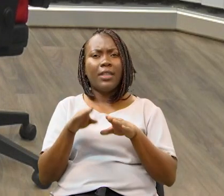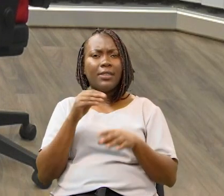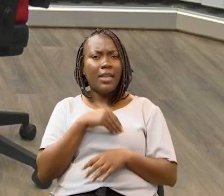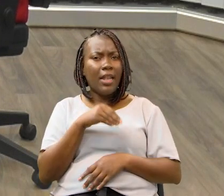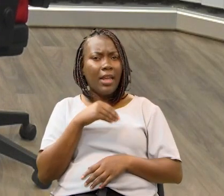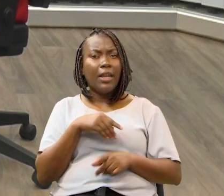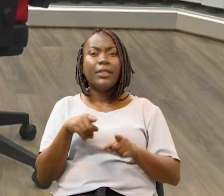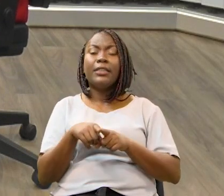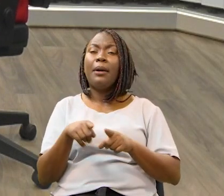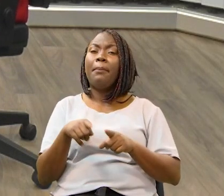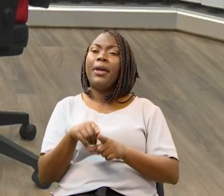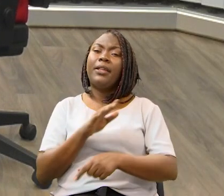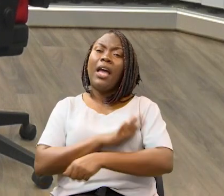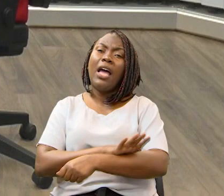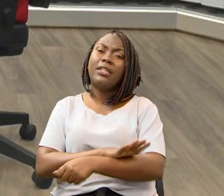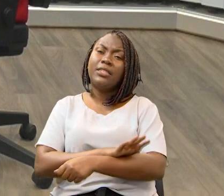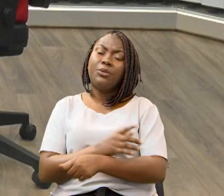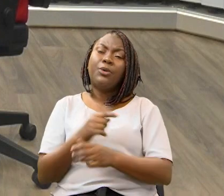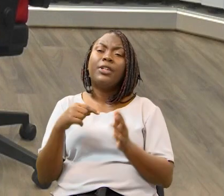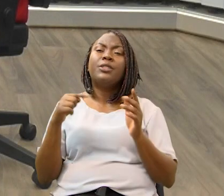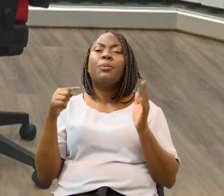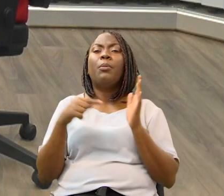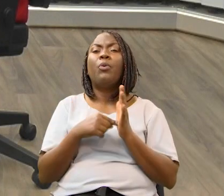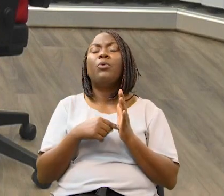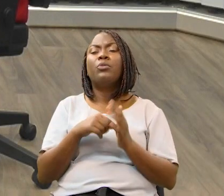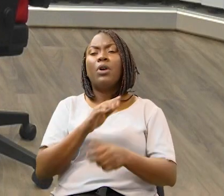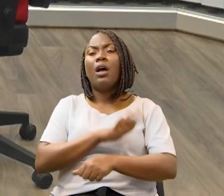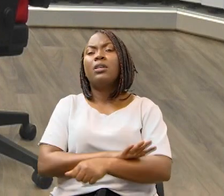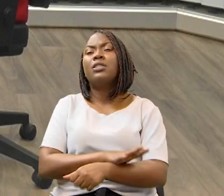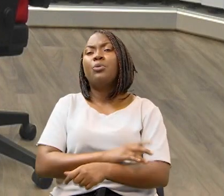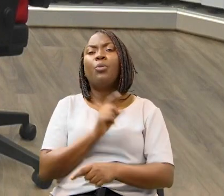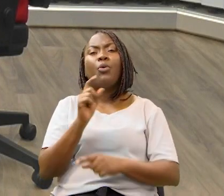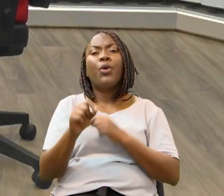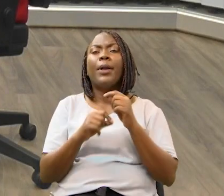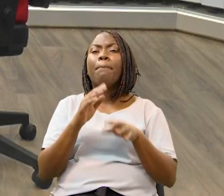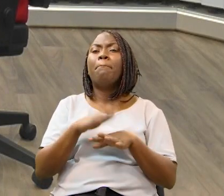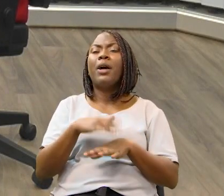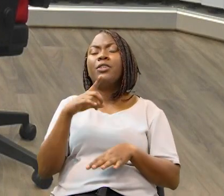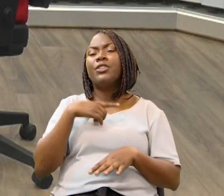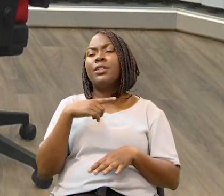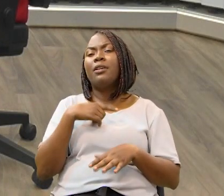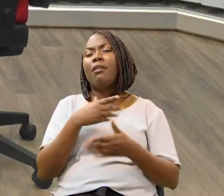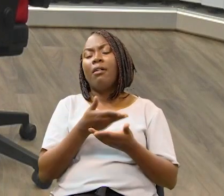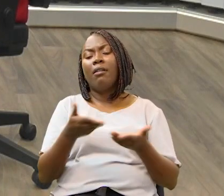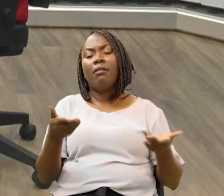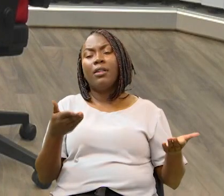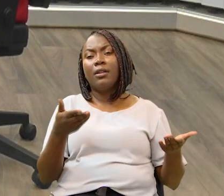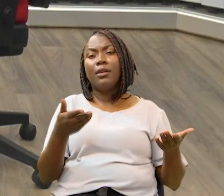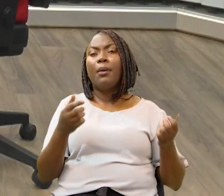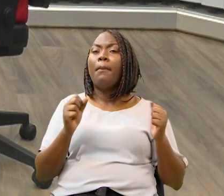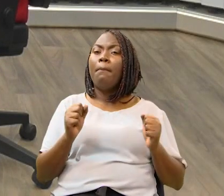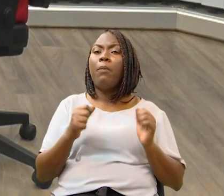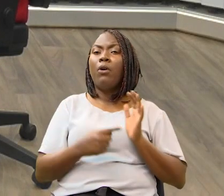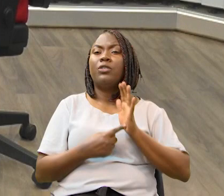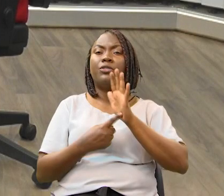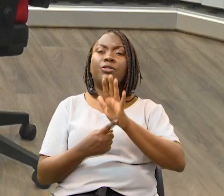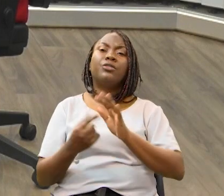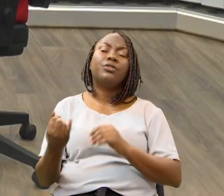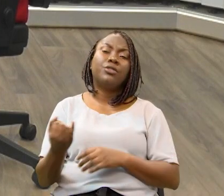igualdade salarial e também do racismo, né? Nesse ponto do racismo aí, o que mais tem ali que a gente pode